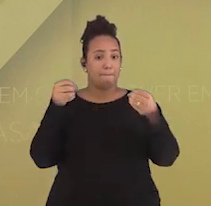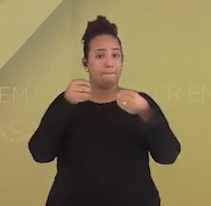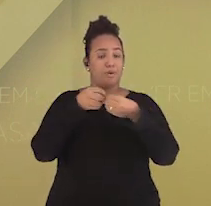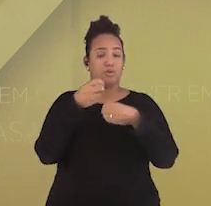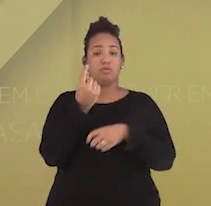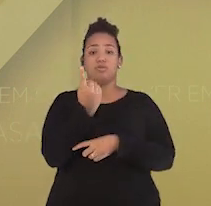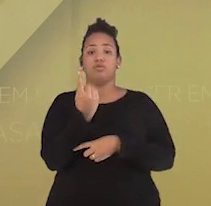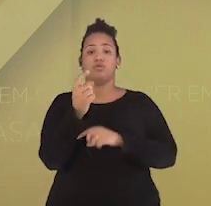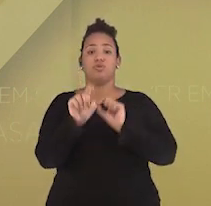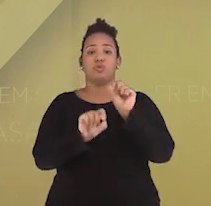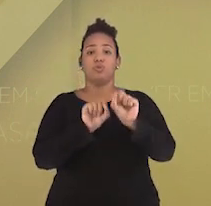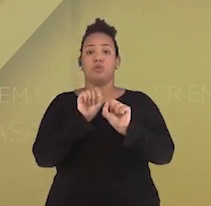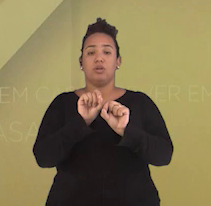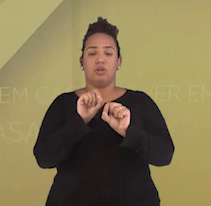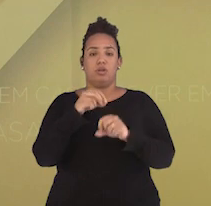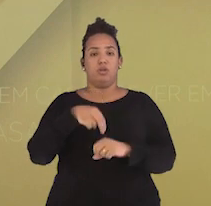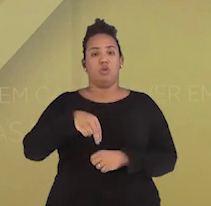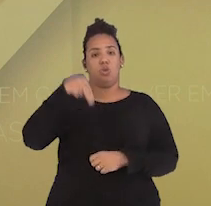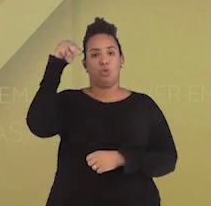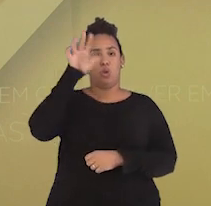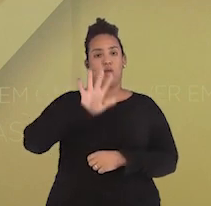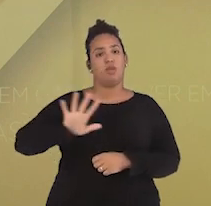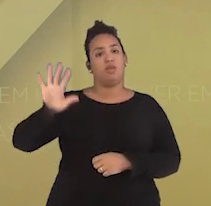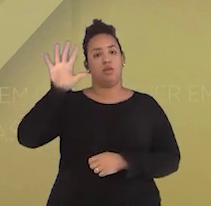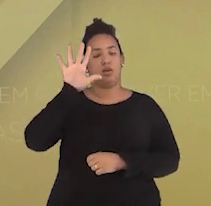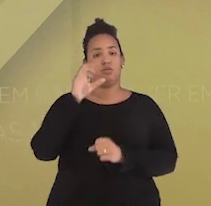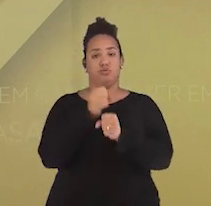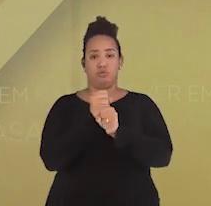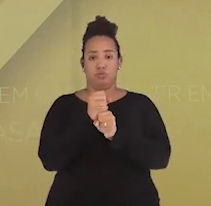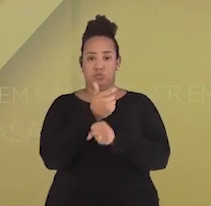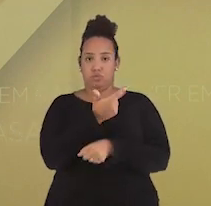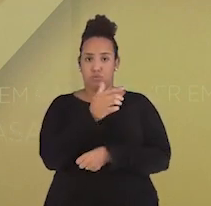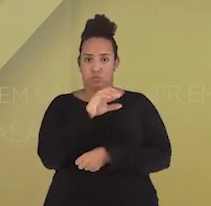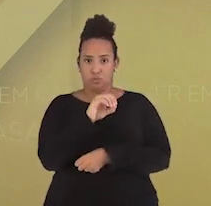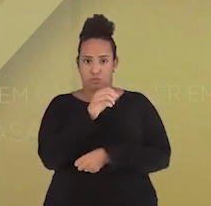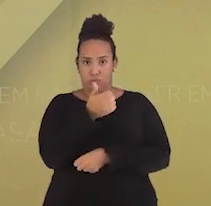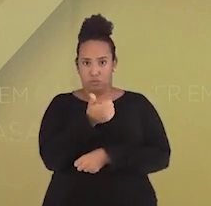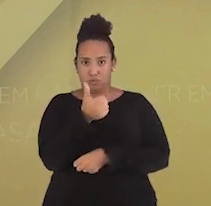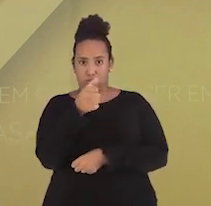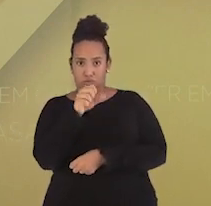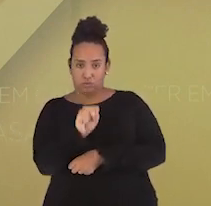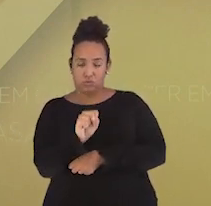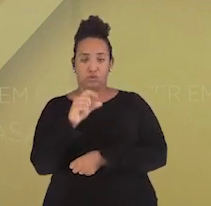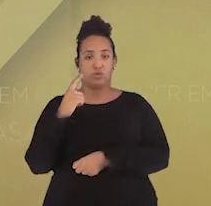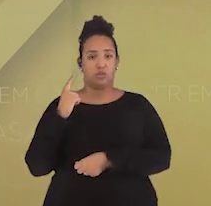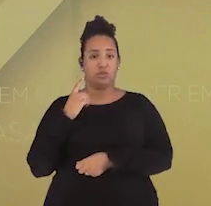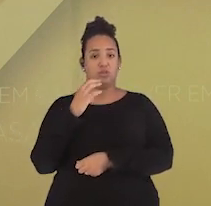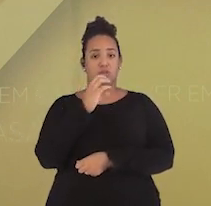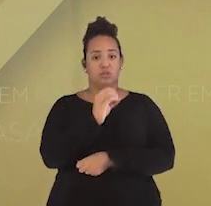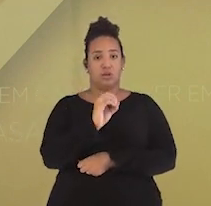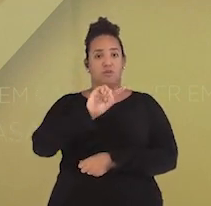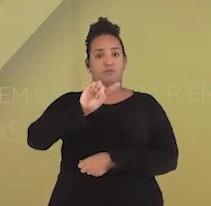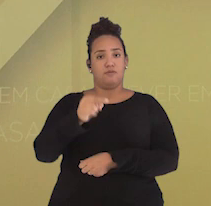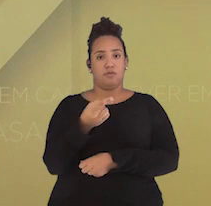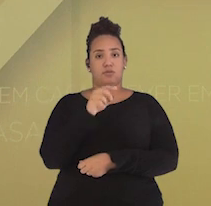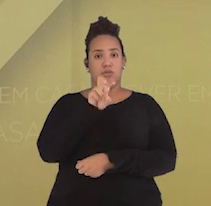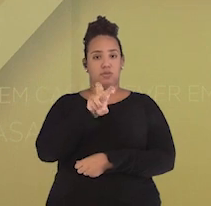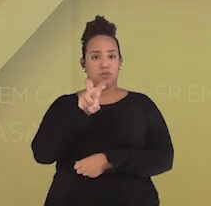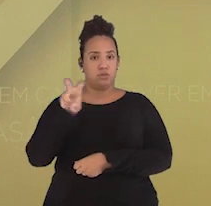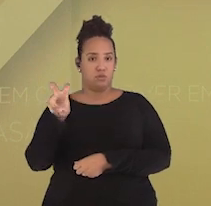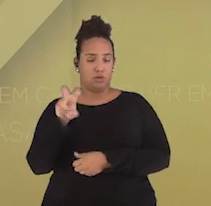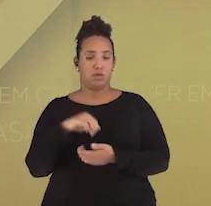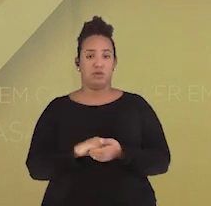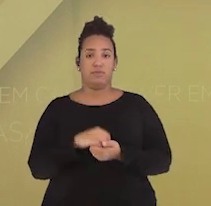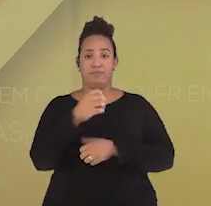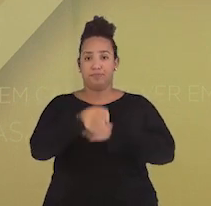a Nordeste. Em 2018, apresentou um índice de 0,55 e em